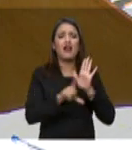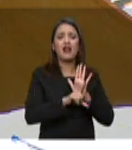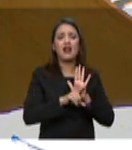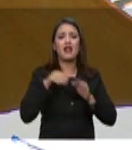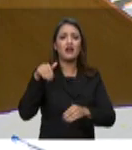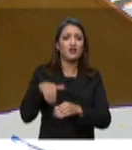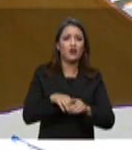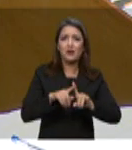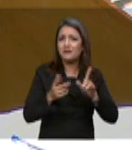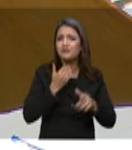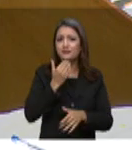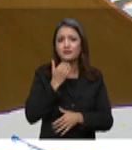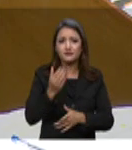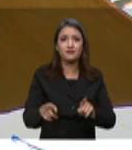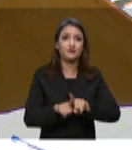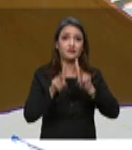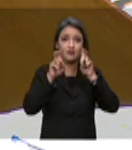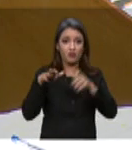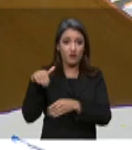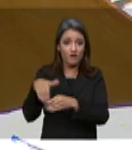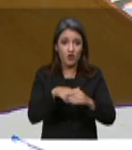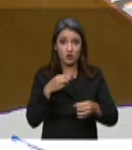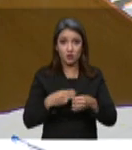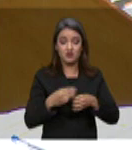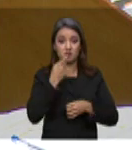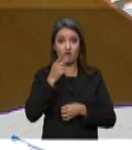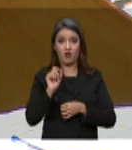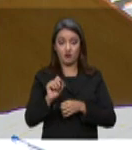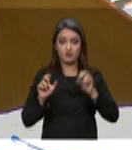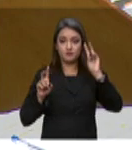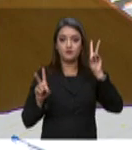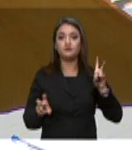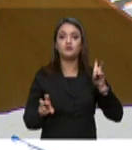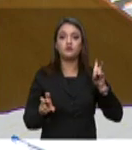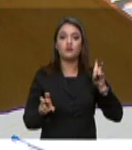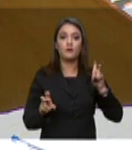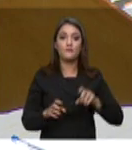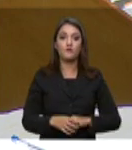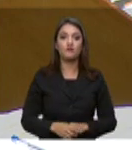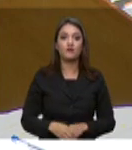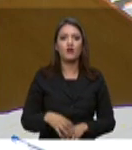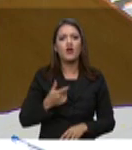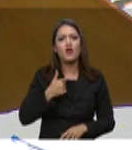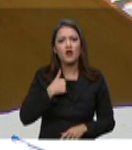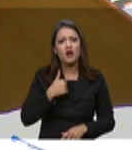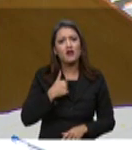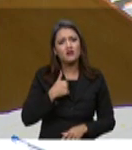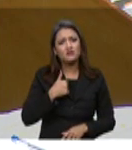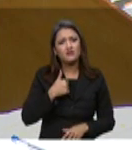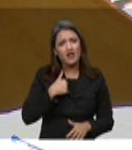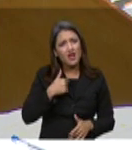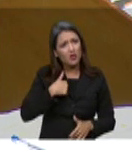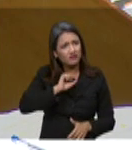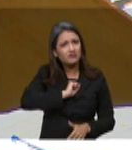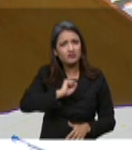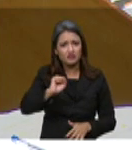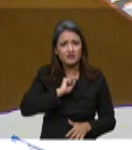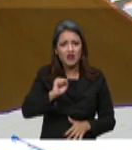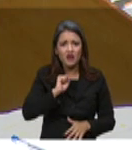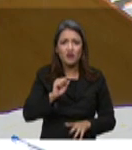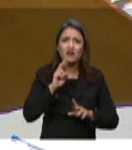consegue sobre apuração de votos nos municípios de termina dezena e aqui a minha indignação sempre está muito